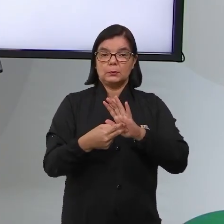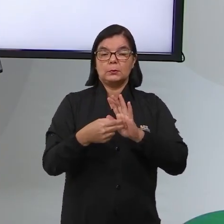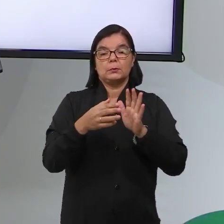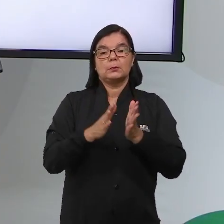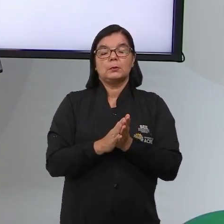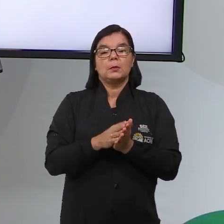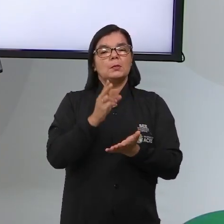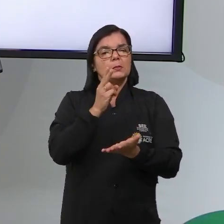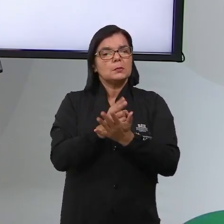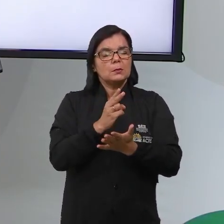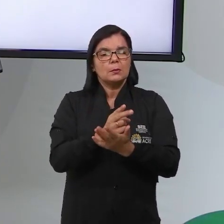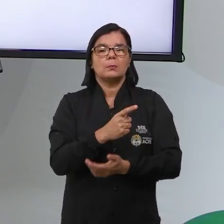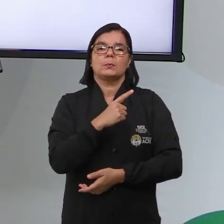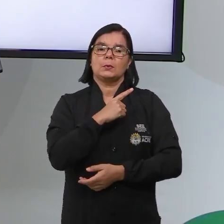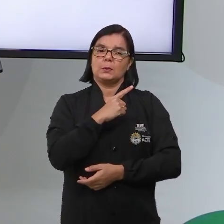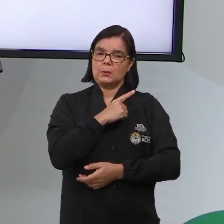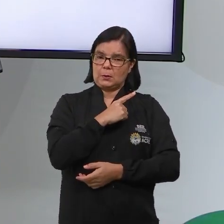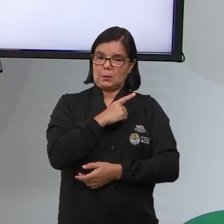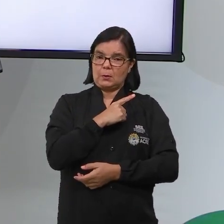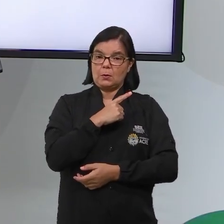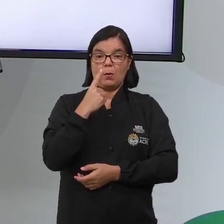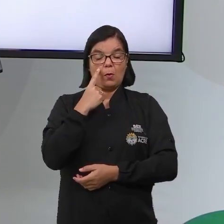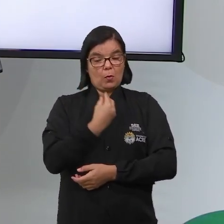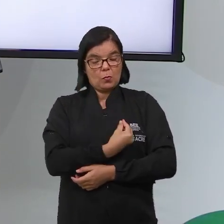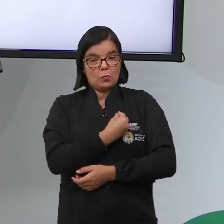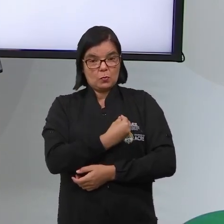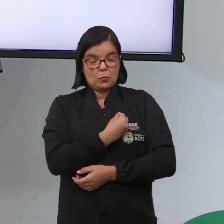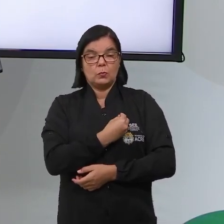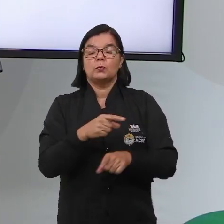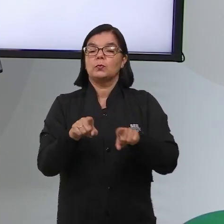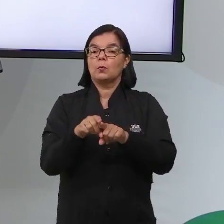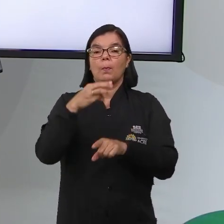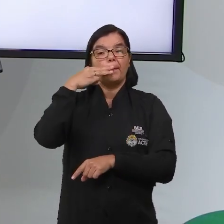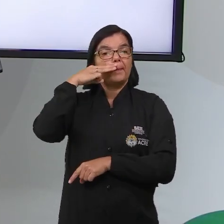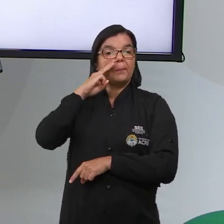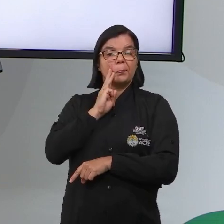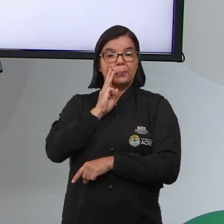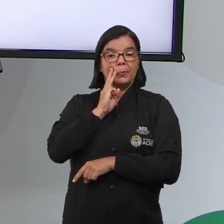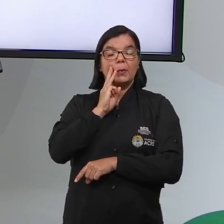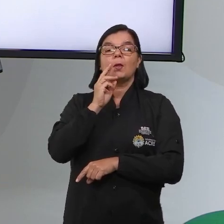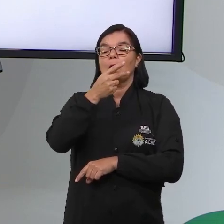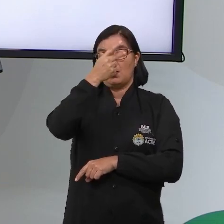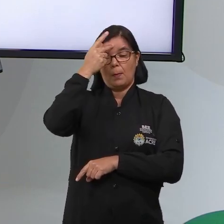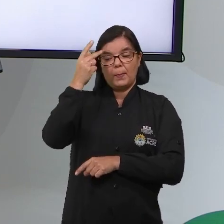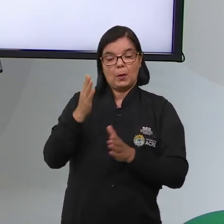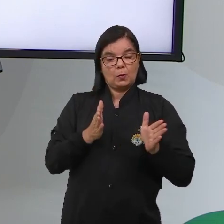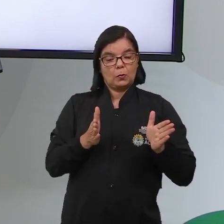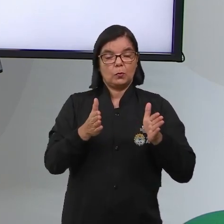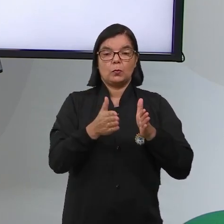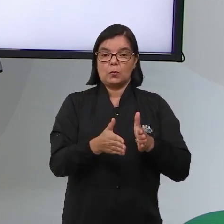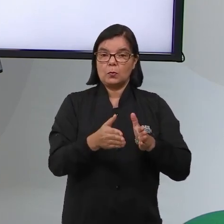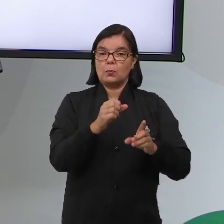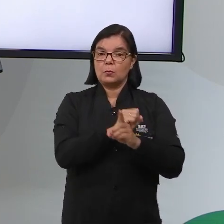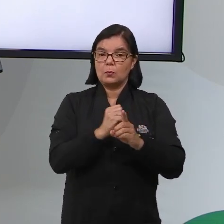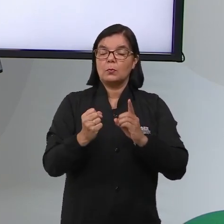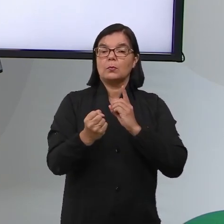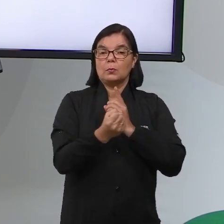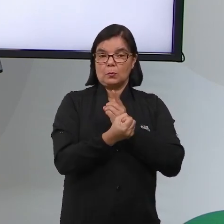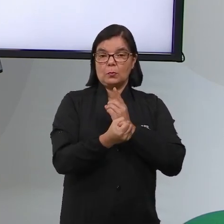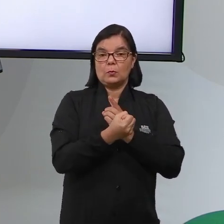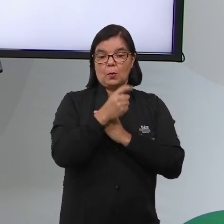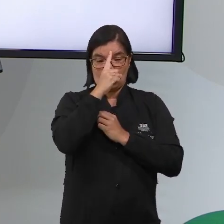sempre existiu, segundo a vertente do marxismo, uma parcela da sociedade, no